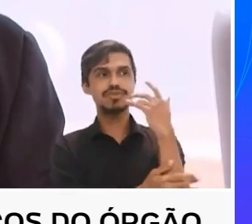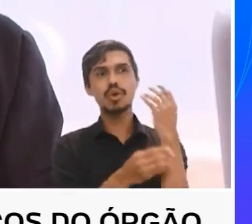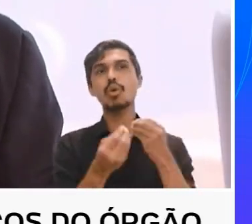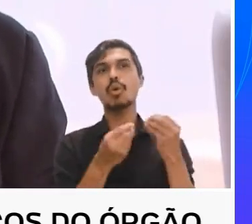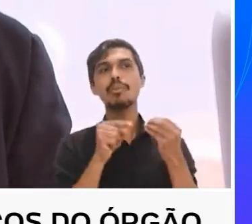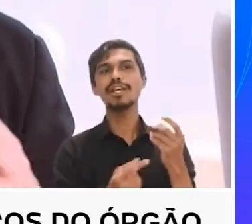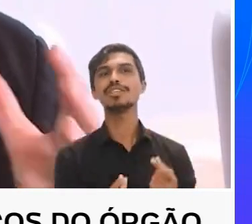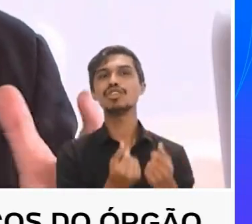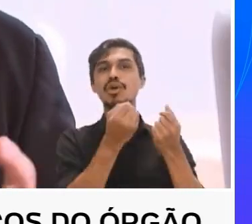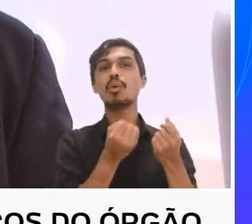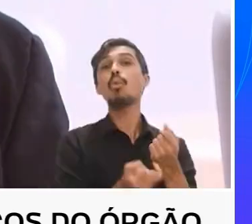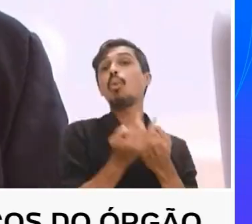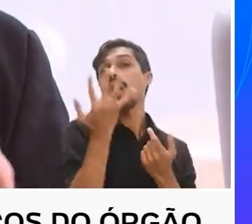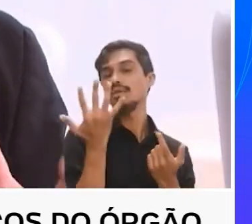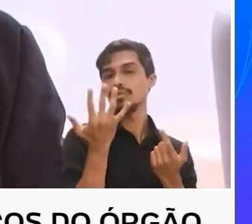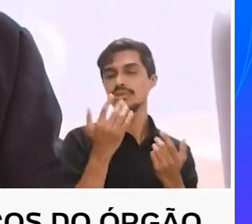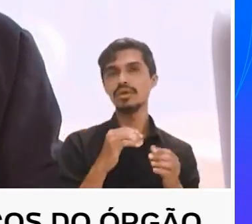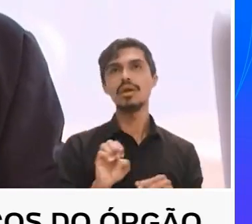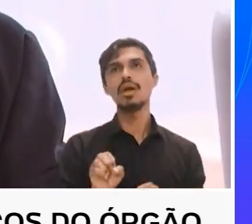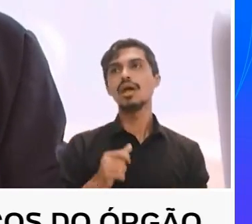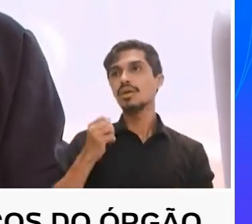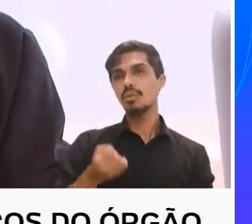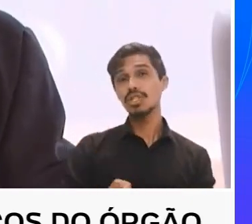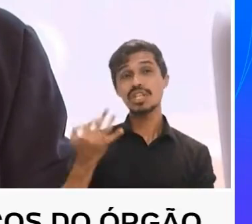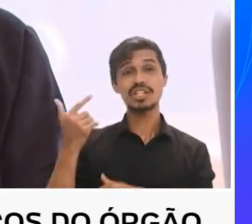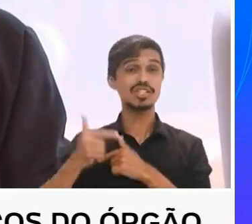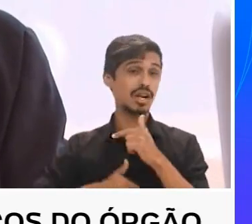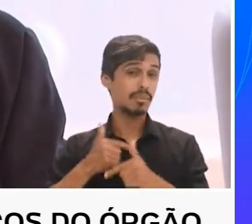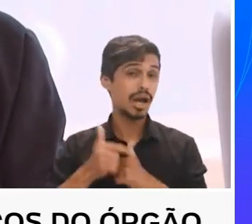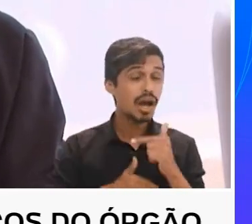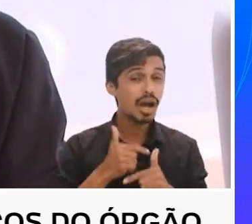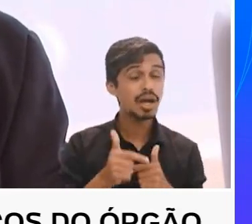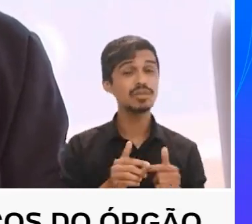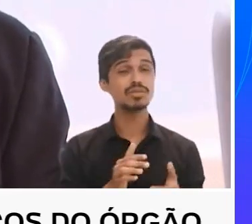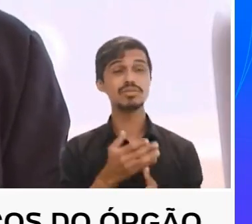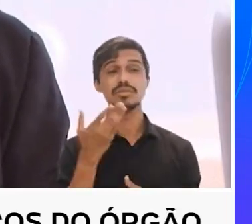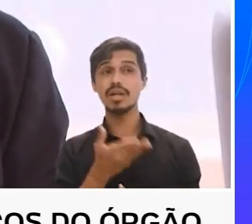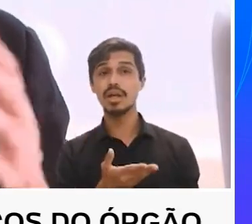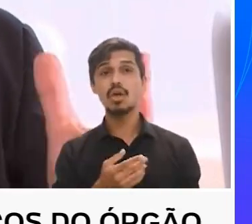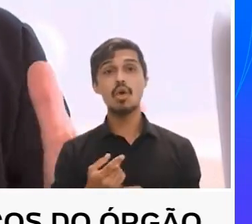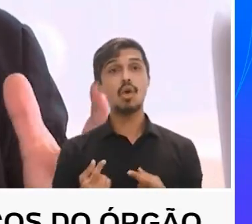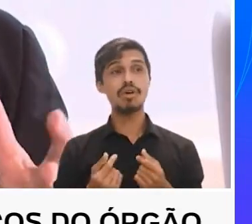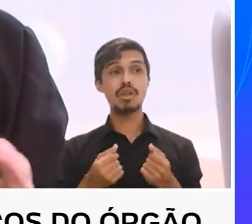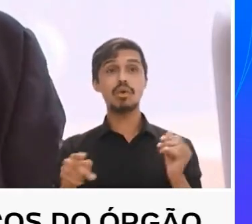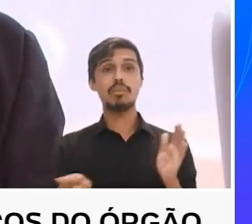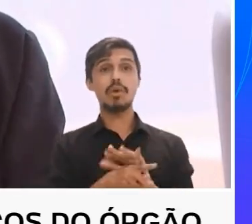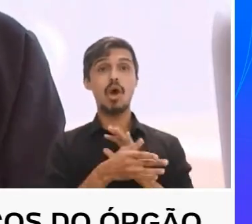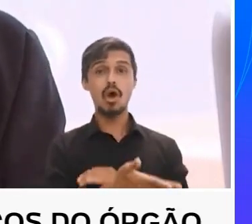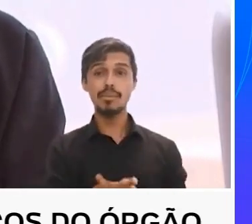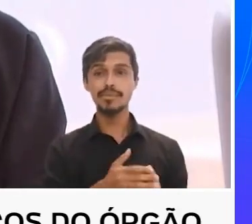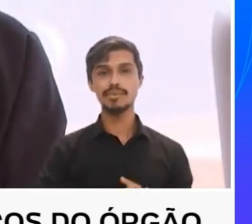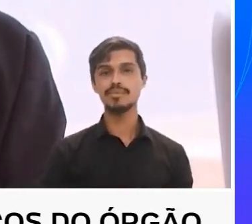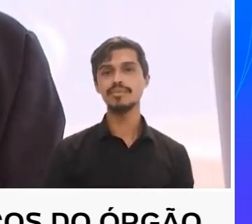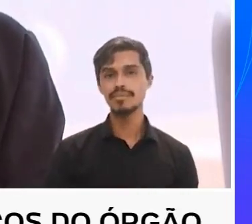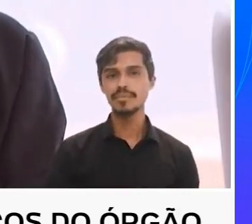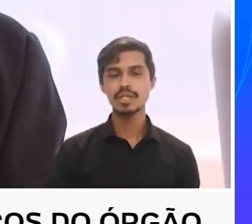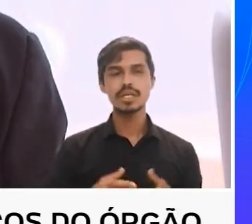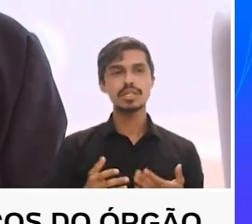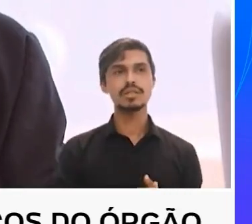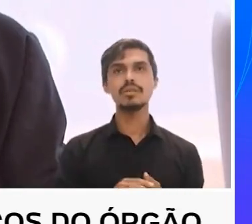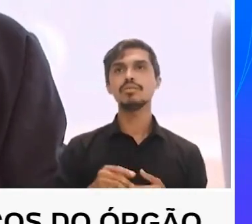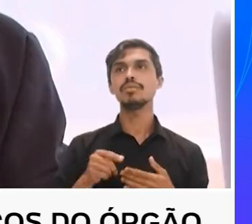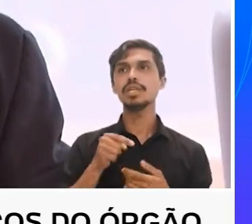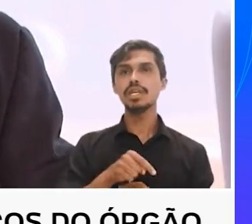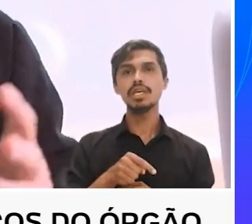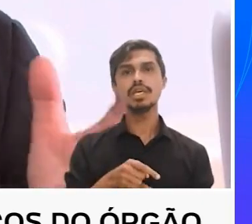do Mundo para o Oriente, já não estão perceptíveis as melhores soluções apenas no Ocidente. Foi o que